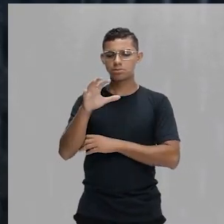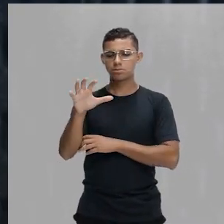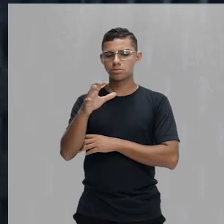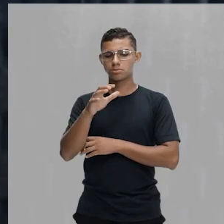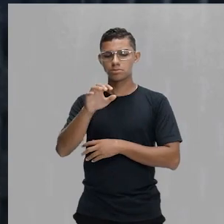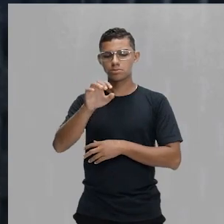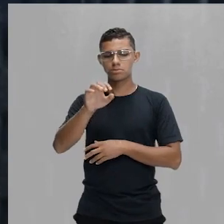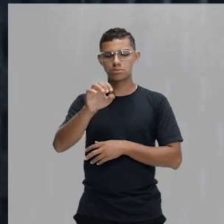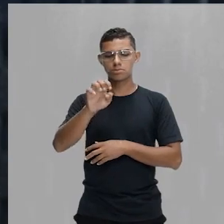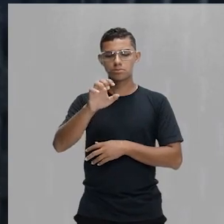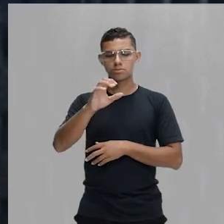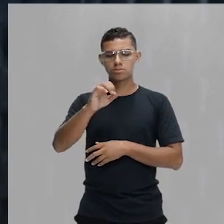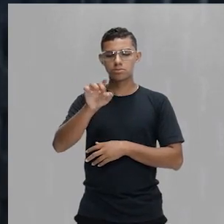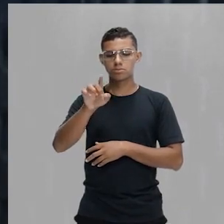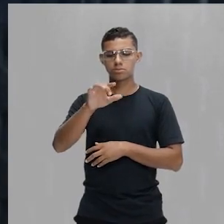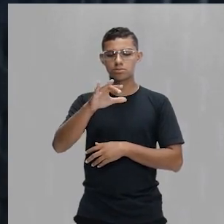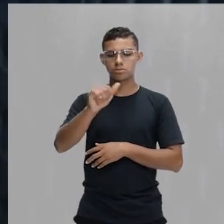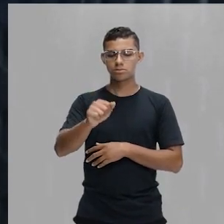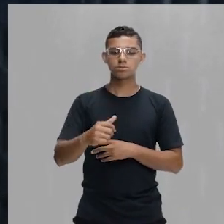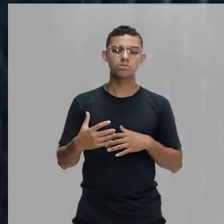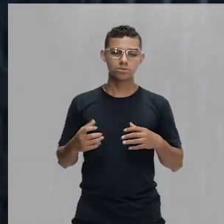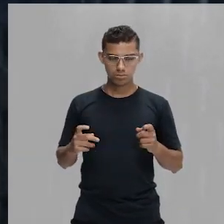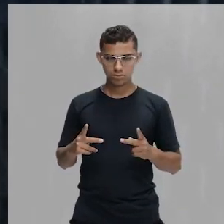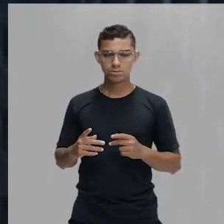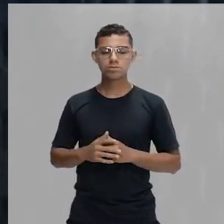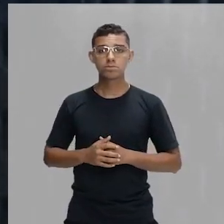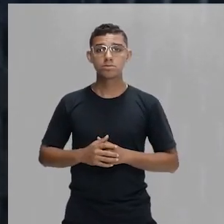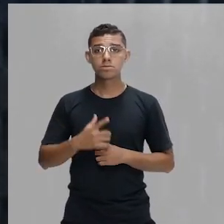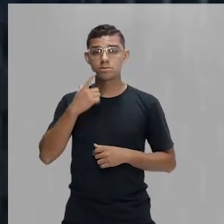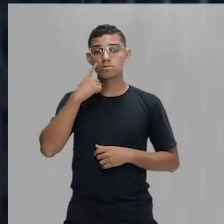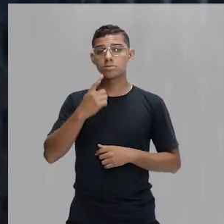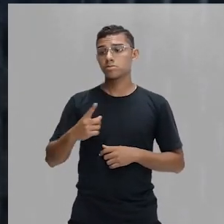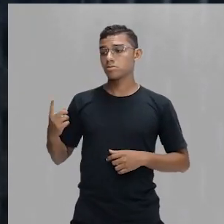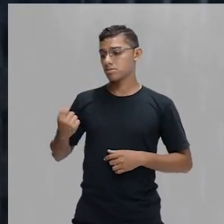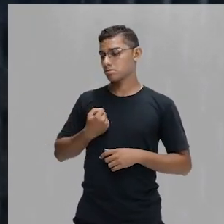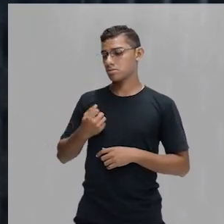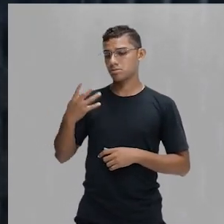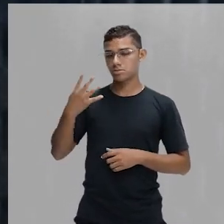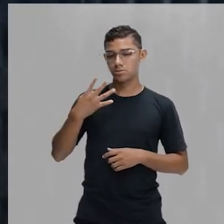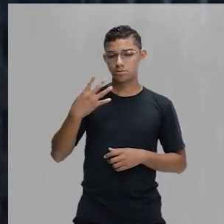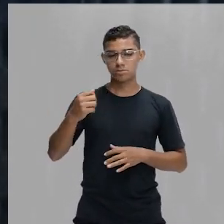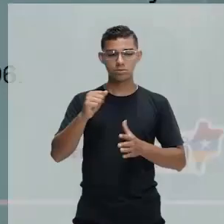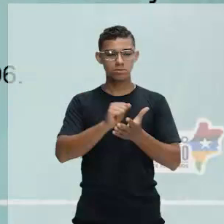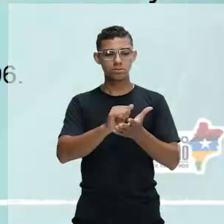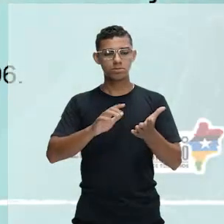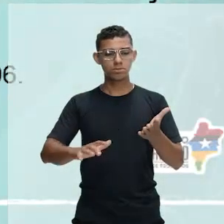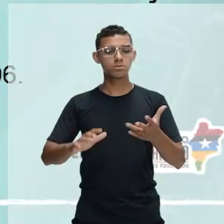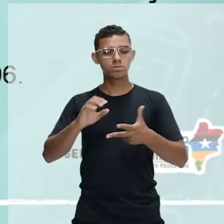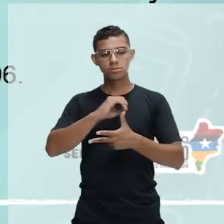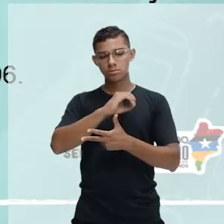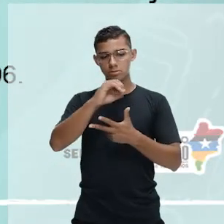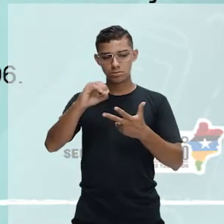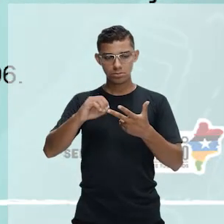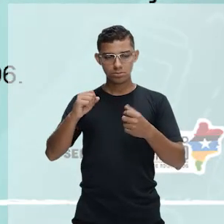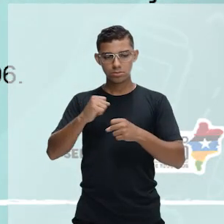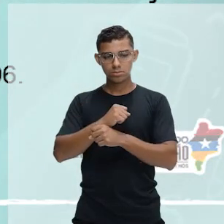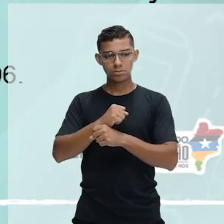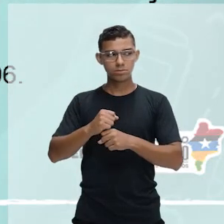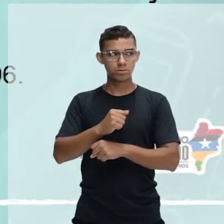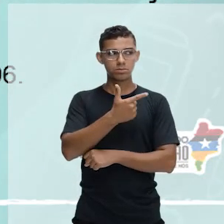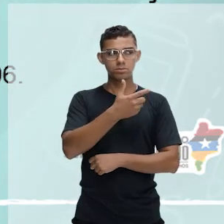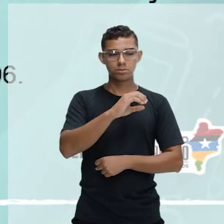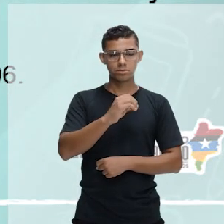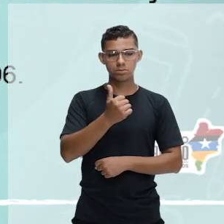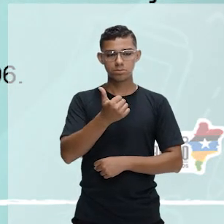relacionada com uma energia eólica. Tá ok? Então, vamos para a questão 4, questão do Enem. Né? Tem assim, ó. Todo